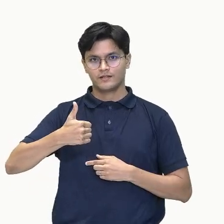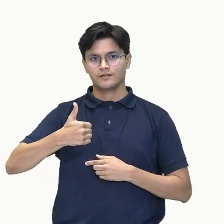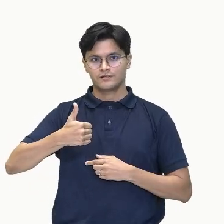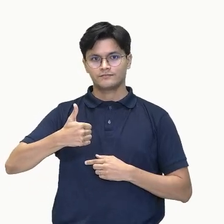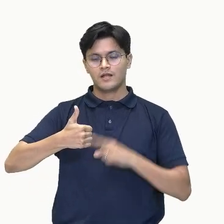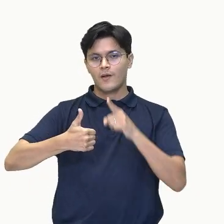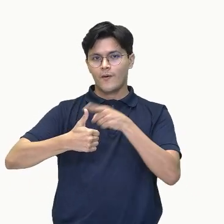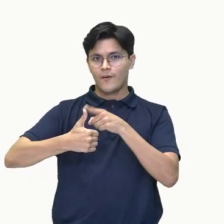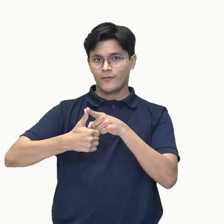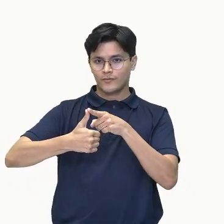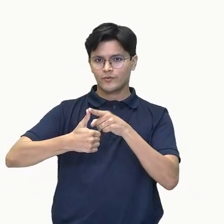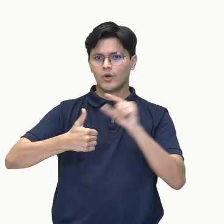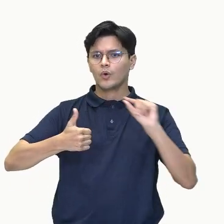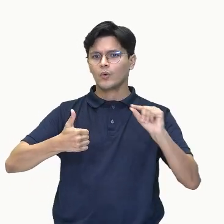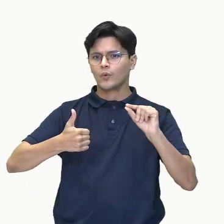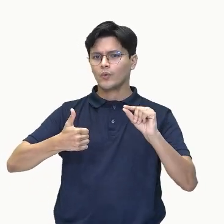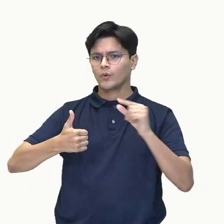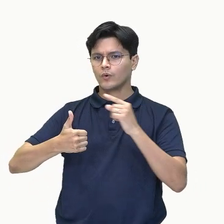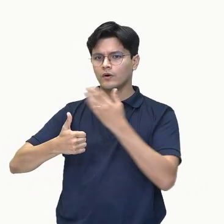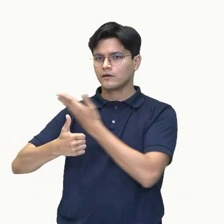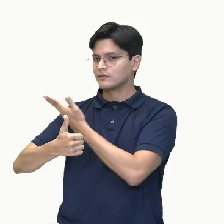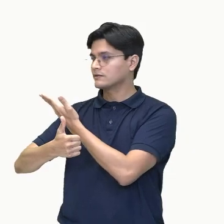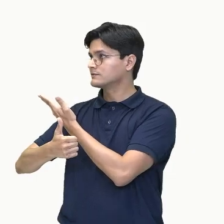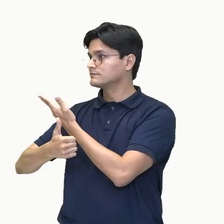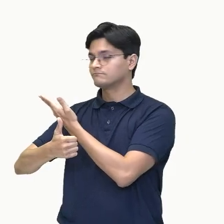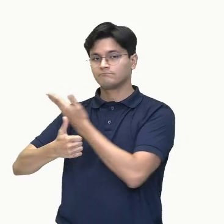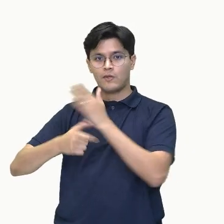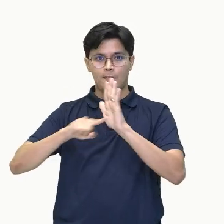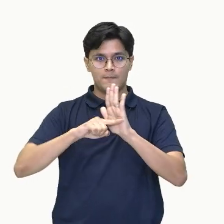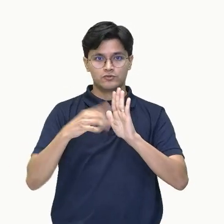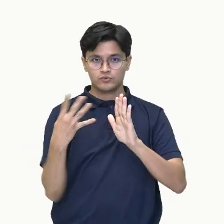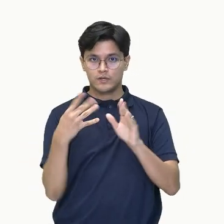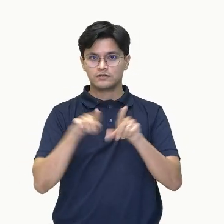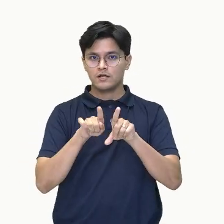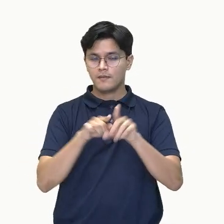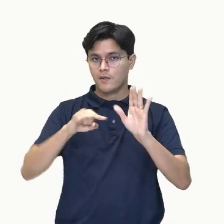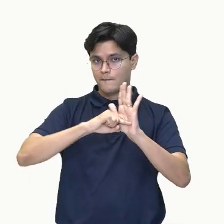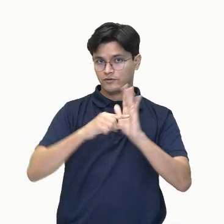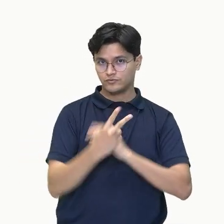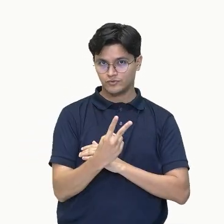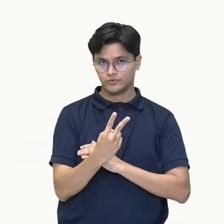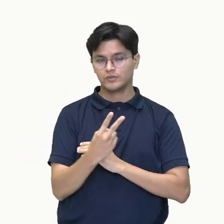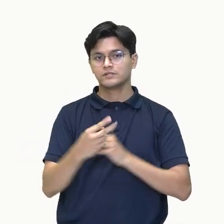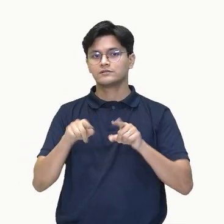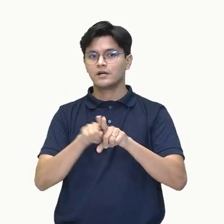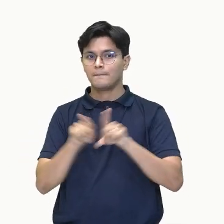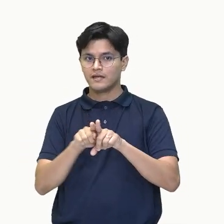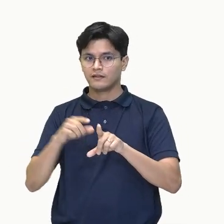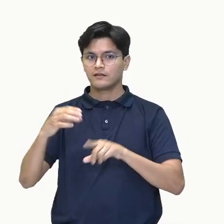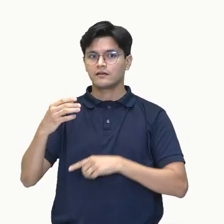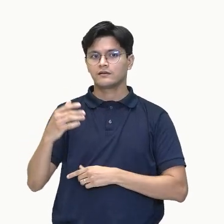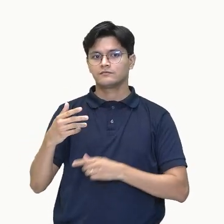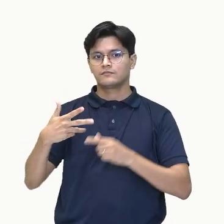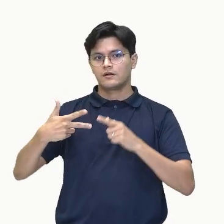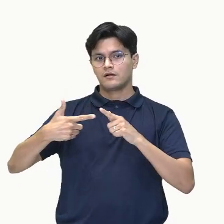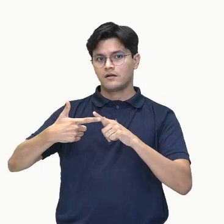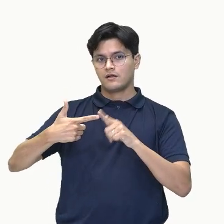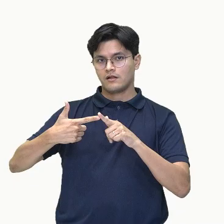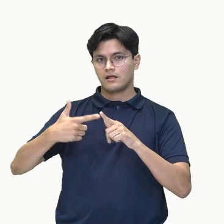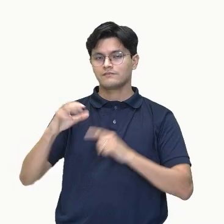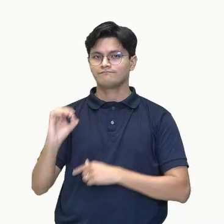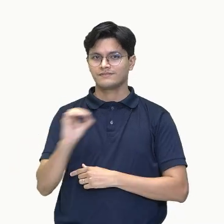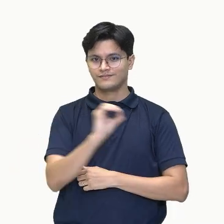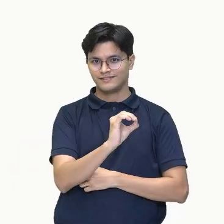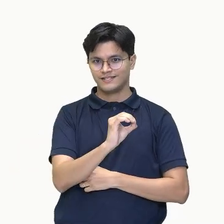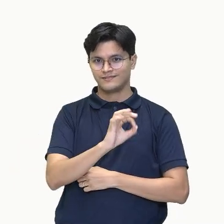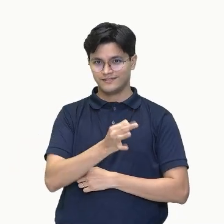muito além. Os próximos aí que nós vemos, tem o menos 4 e o menos 2, nós temos aí o ponto 0, 0, só que de todos eu